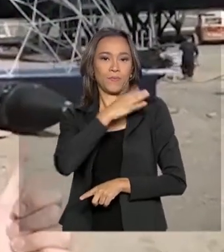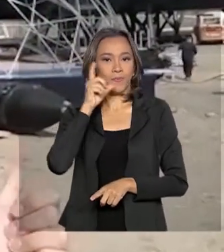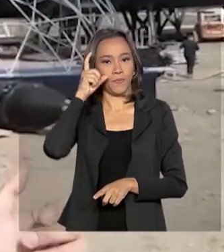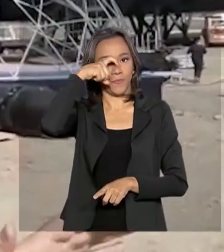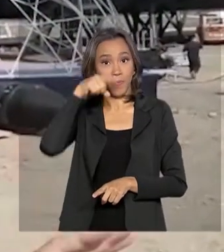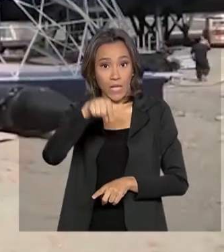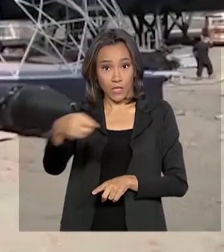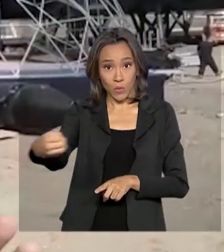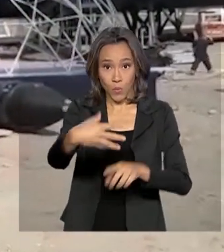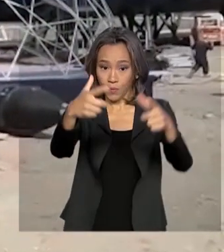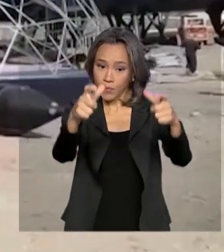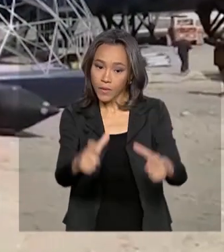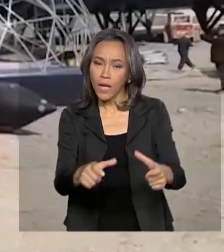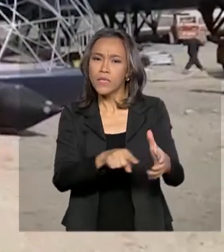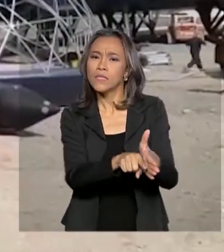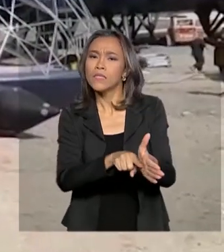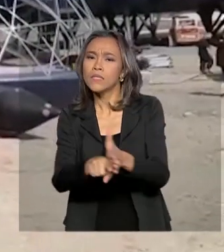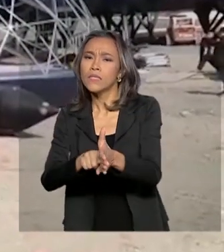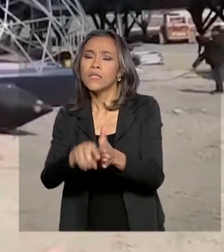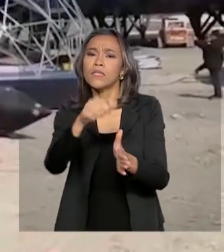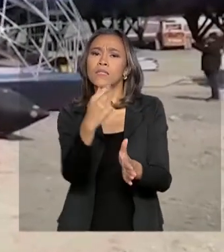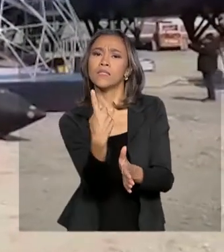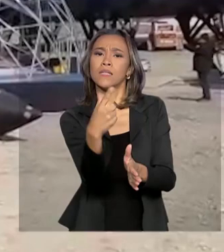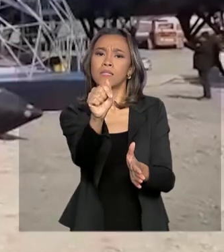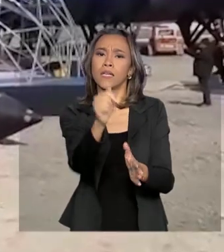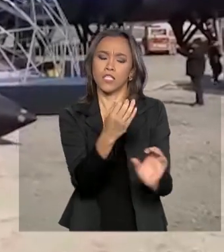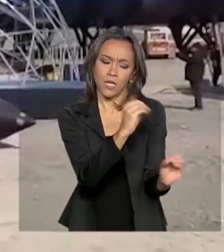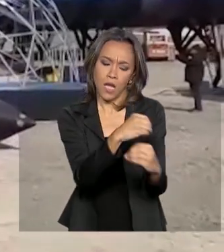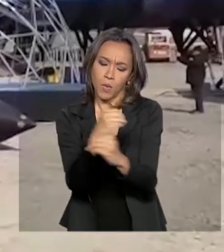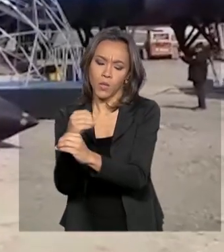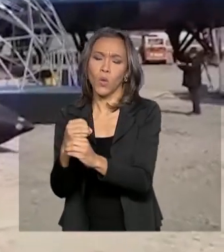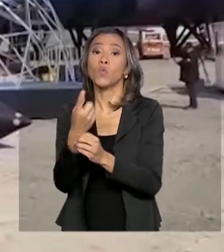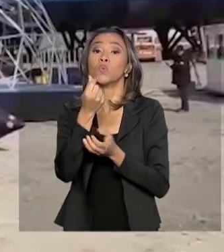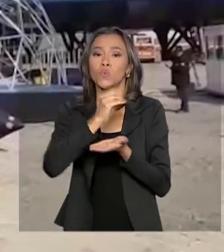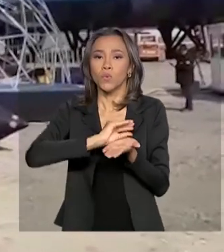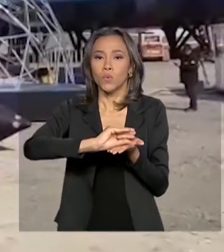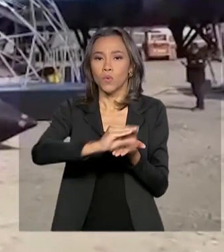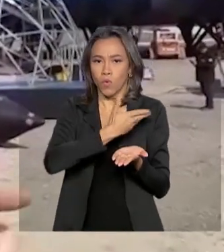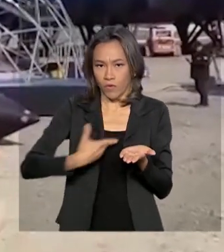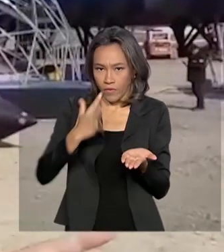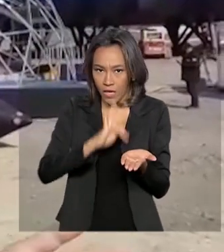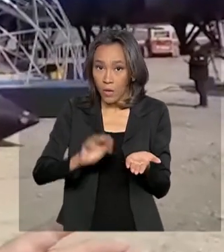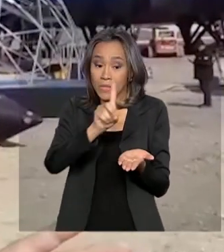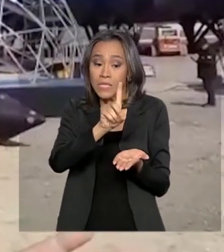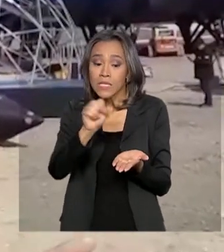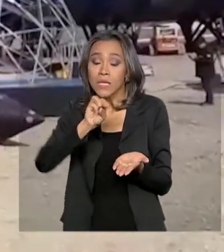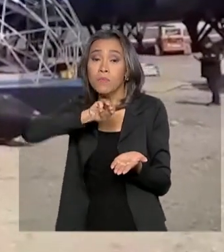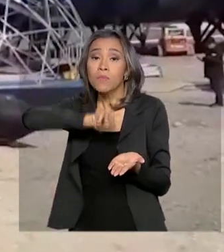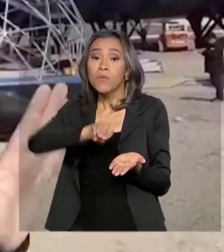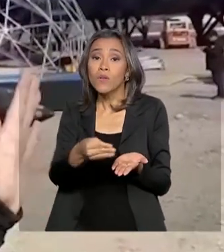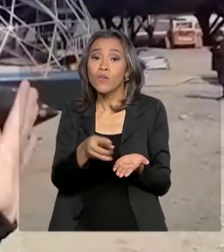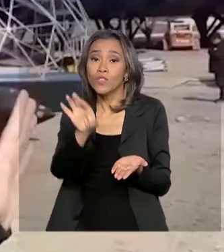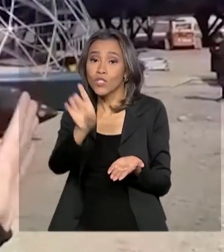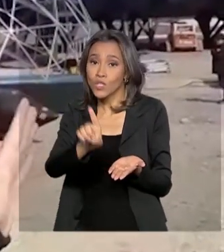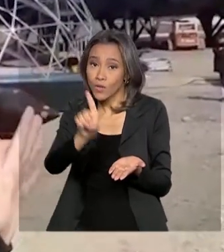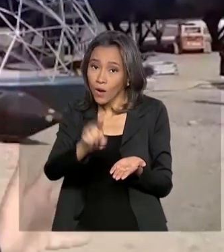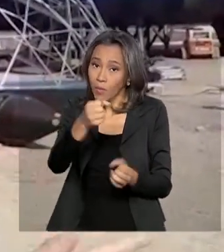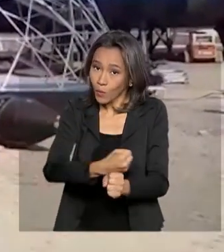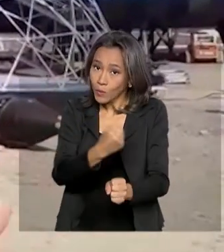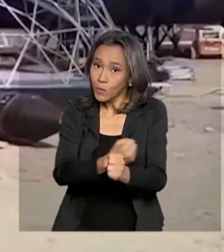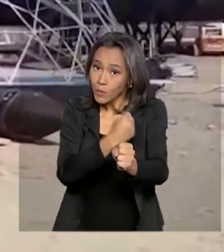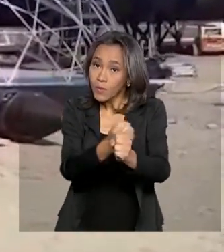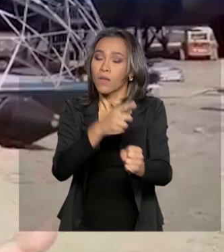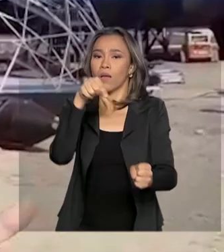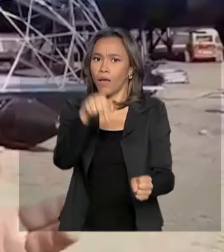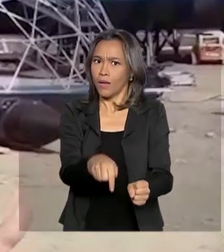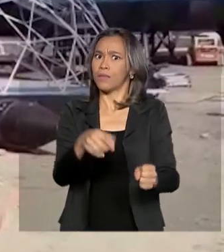nova estação tem 17 laboratórios. O governo federal investiu cerca de 100 milhões de dólares nessa construção. E a estação é considerada